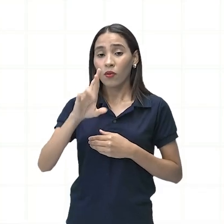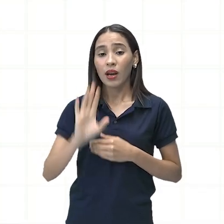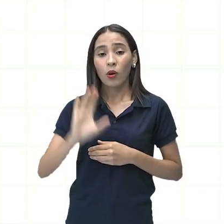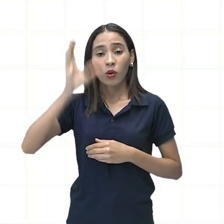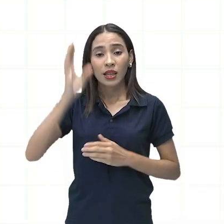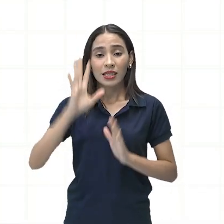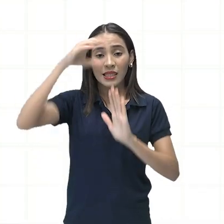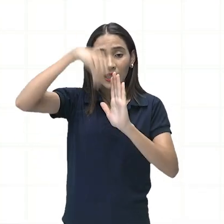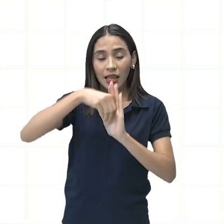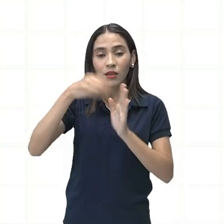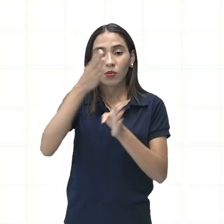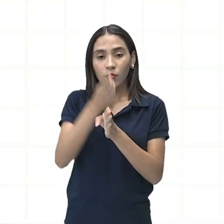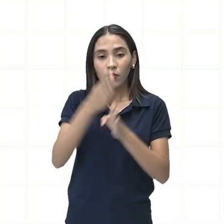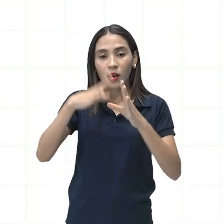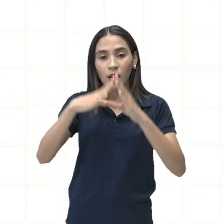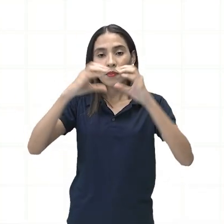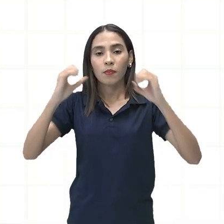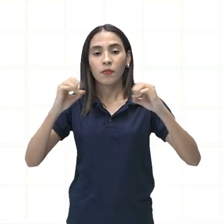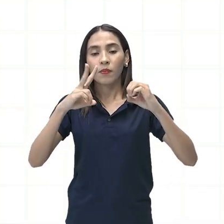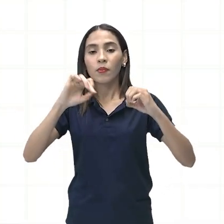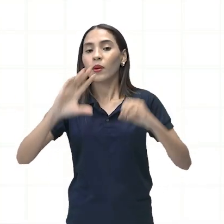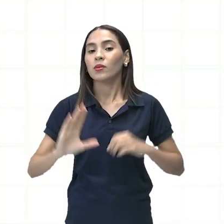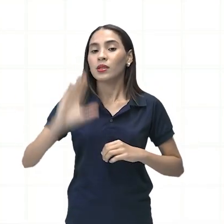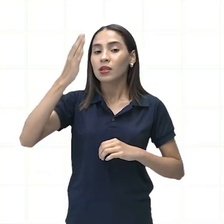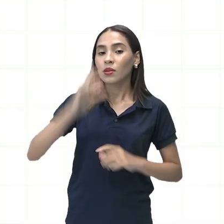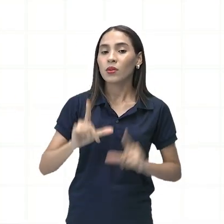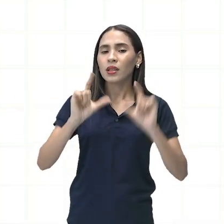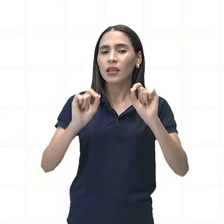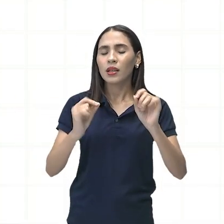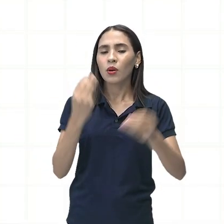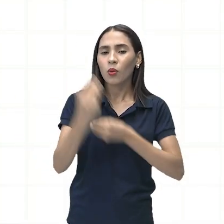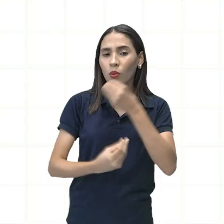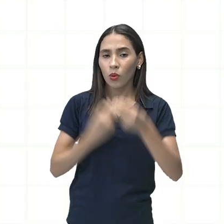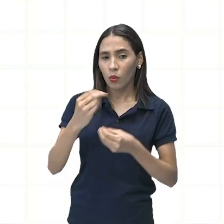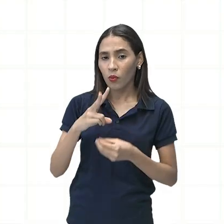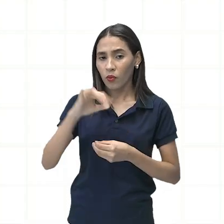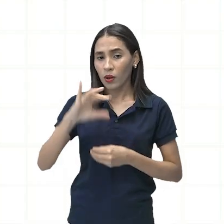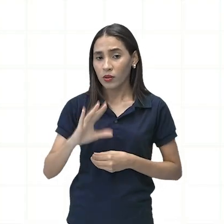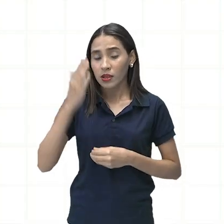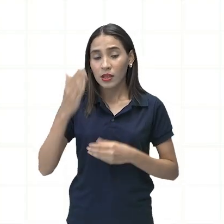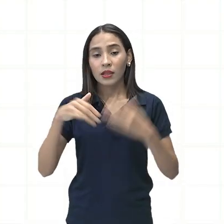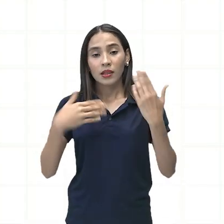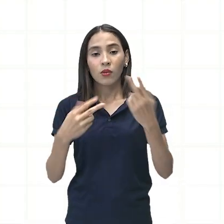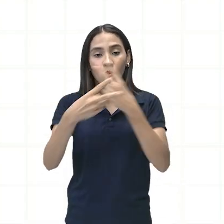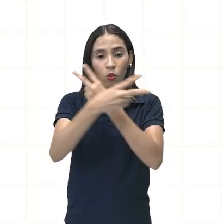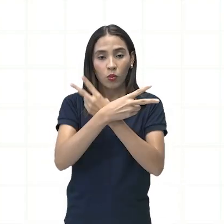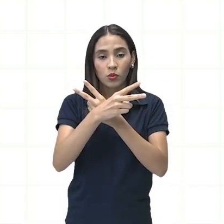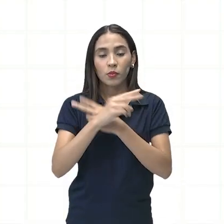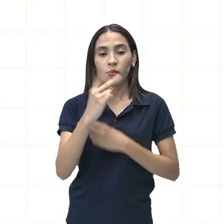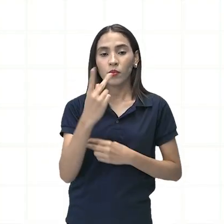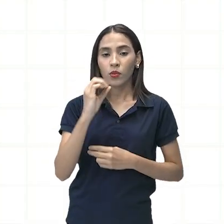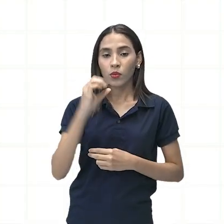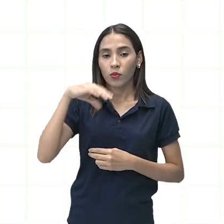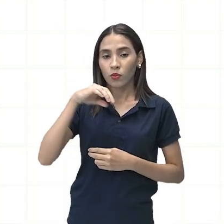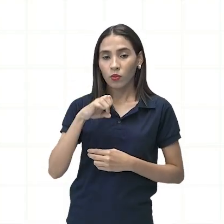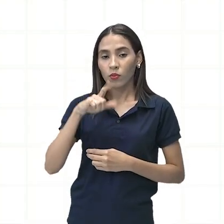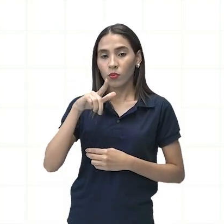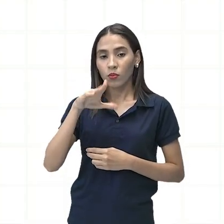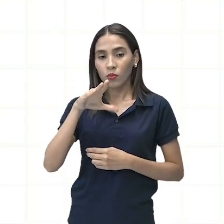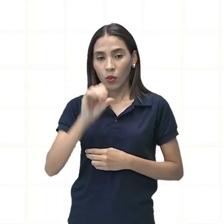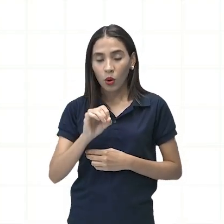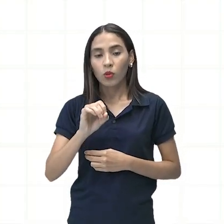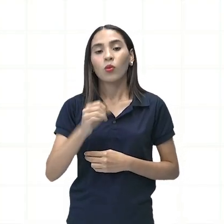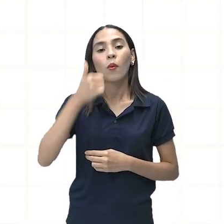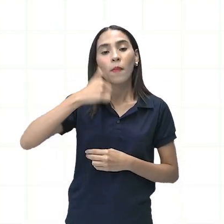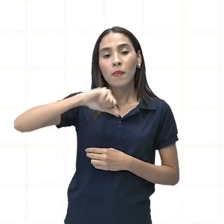eles vão promover o quê? Vai acontecer como? Bem, ocorre quando os cromossomos homólogos, um herdado do pai e o